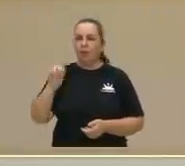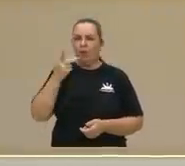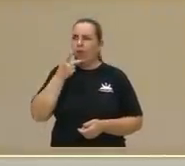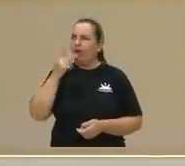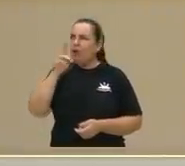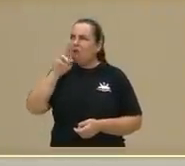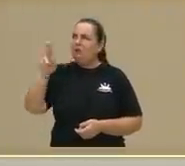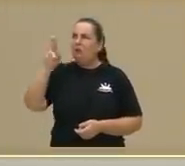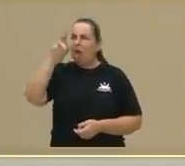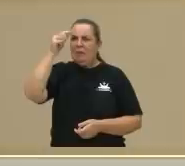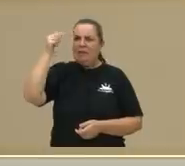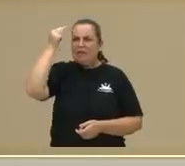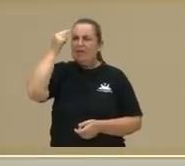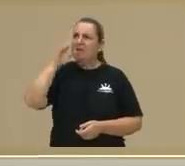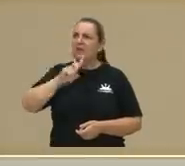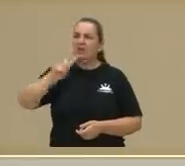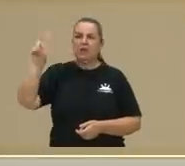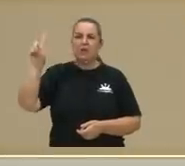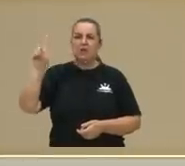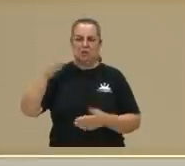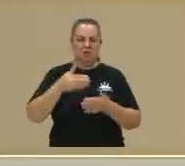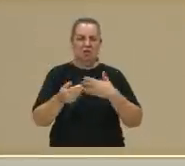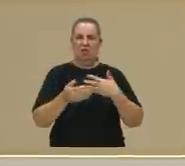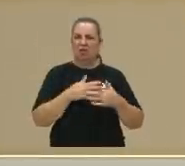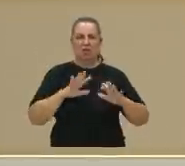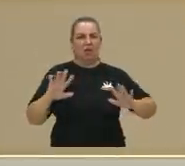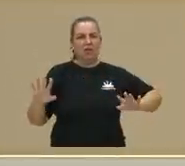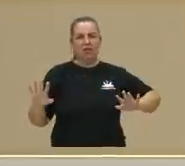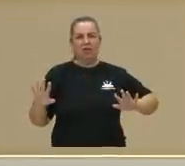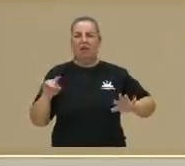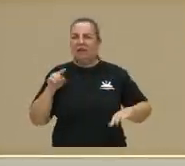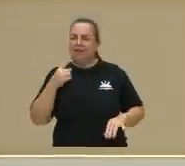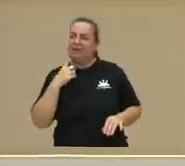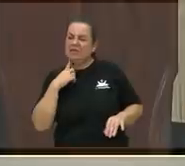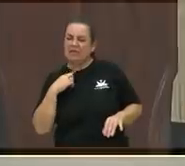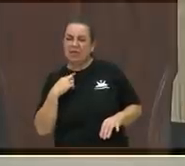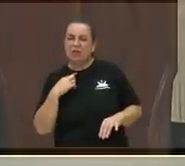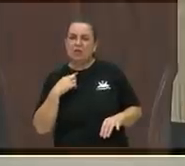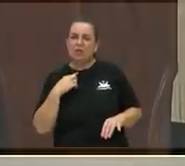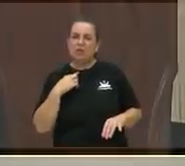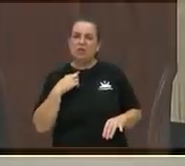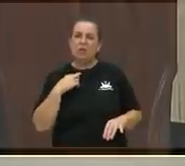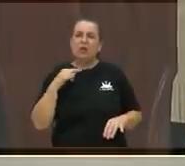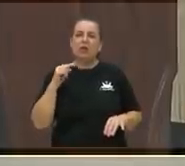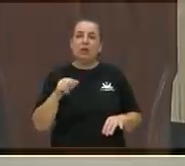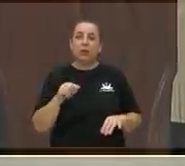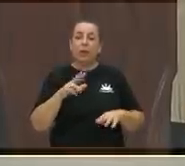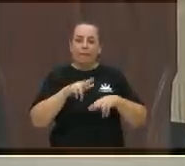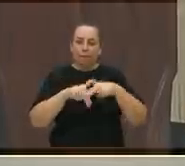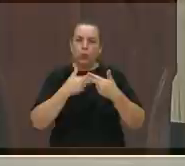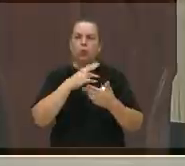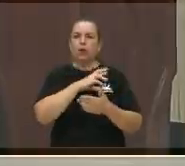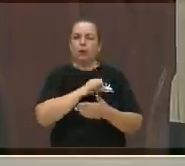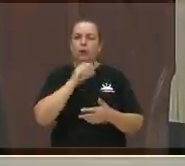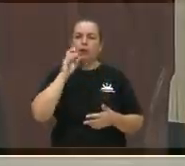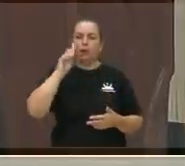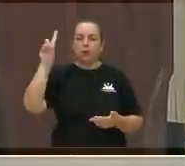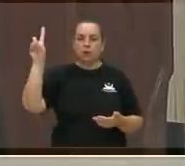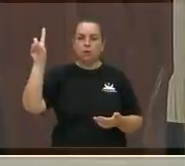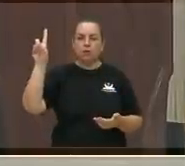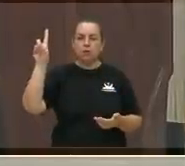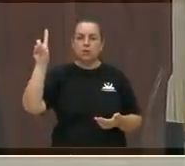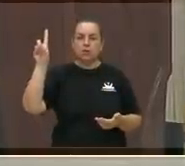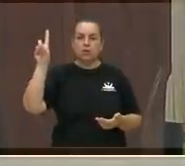seu santo nome de deus em vão ver esse desejo dura cura deus